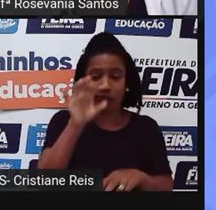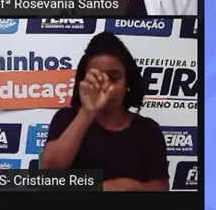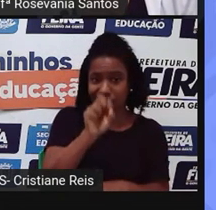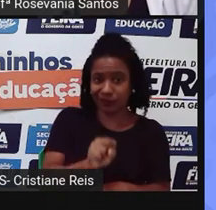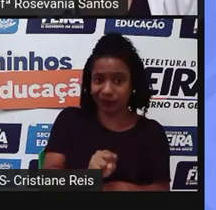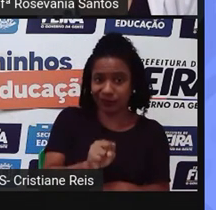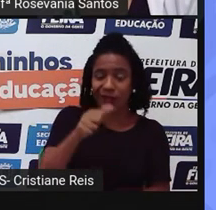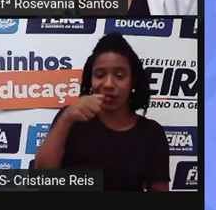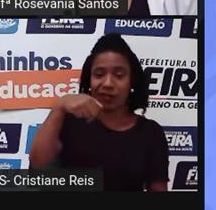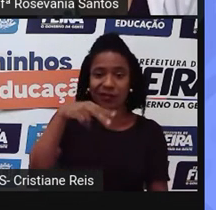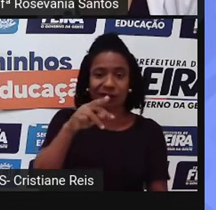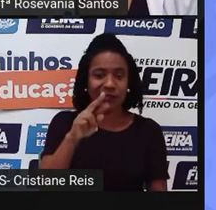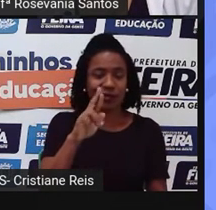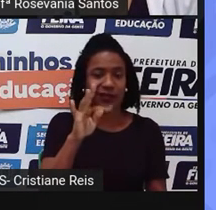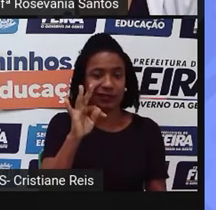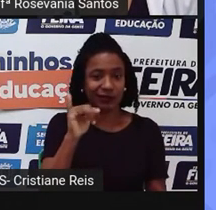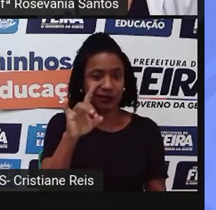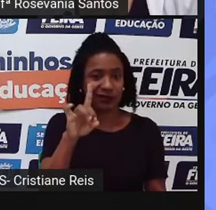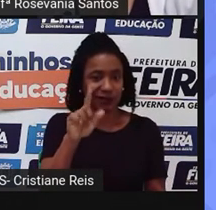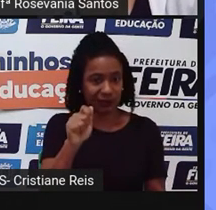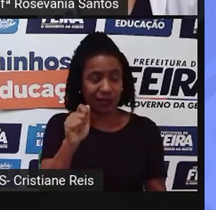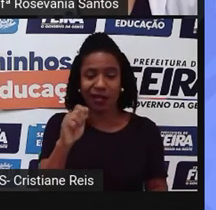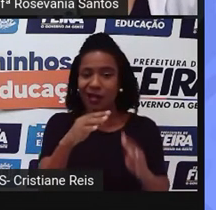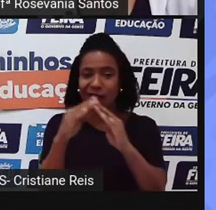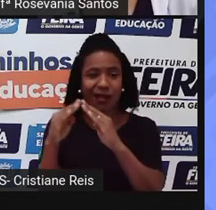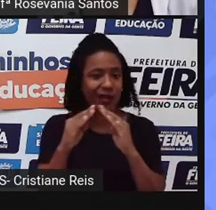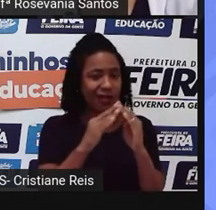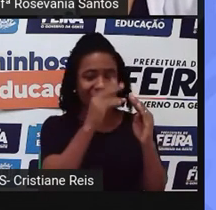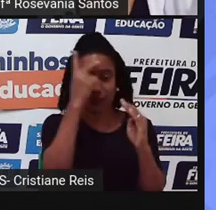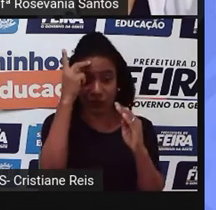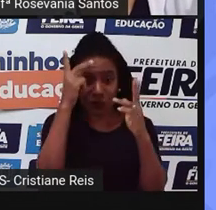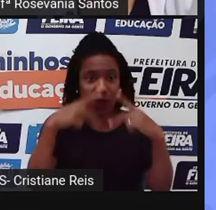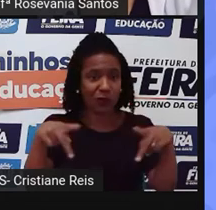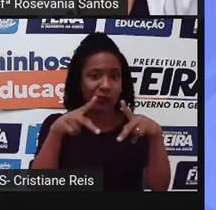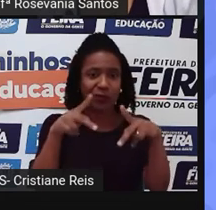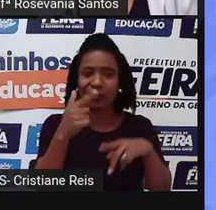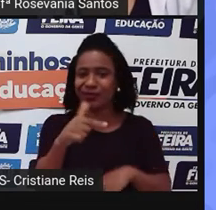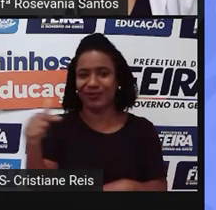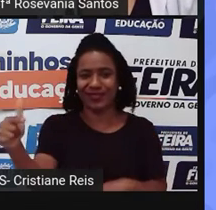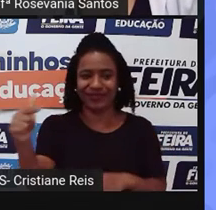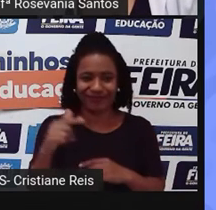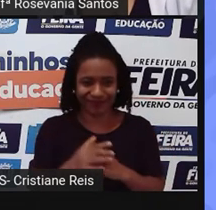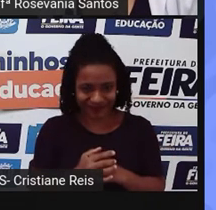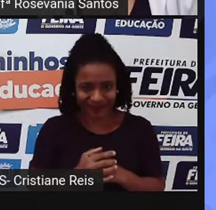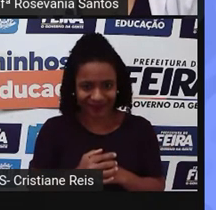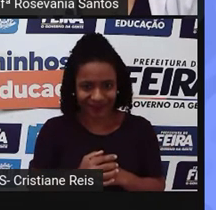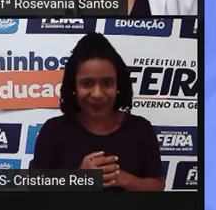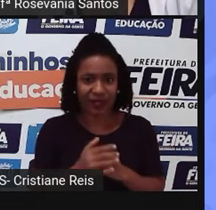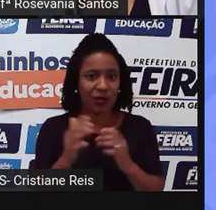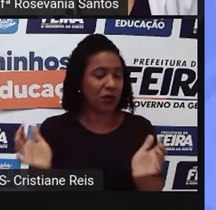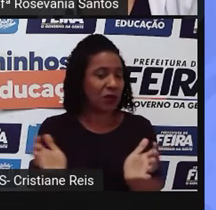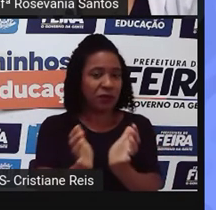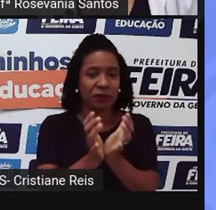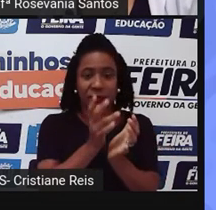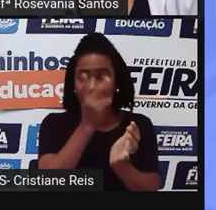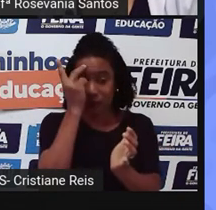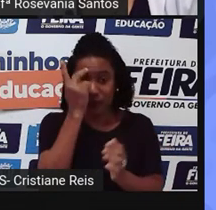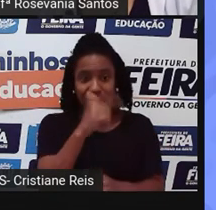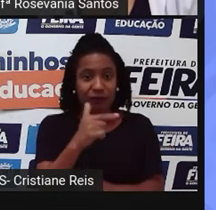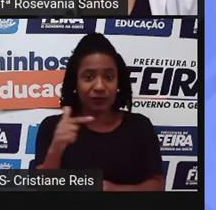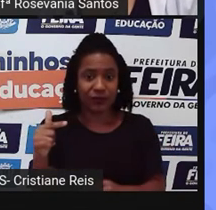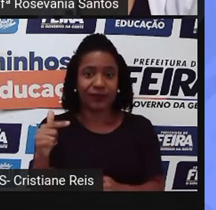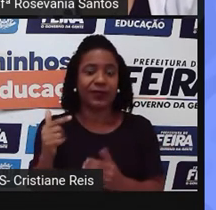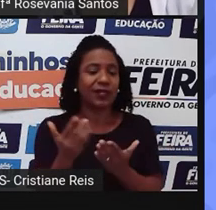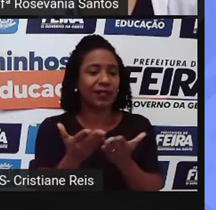contrário de outros continentes, não é habitado, ou seja, não tem essas nações como, né, a gente está acostumada, não tem nenhum povo lá e é basicamente um